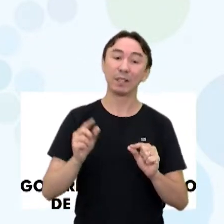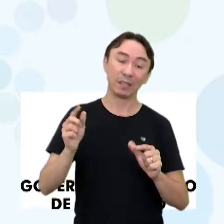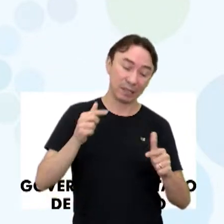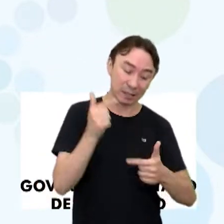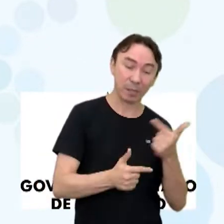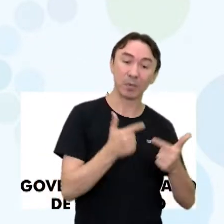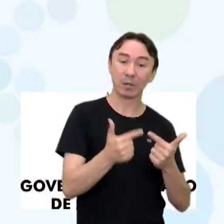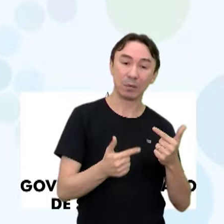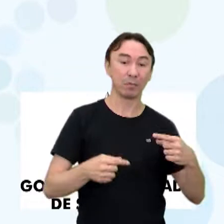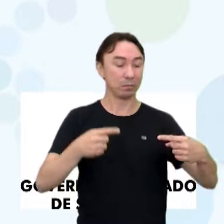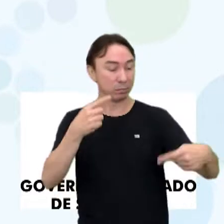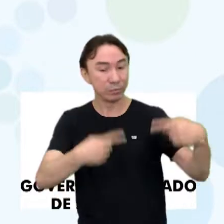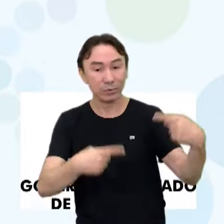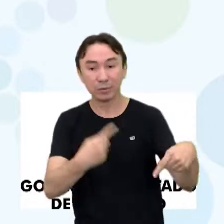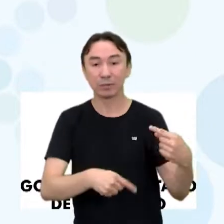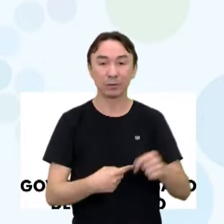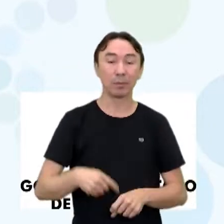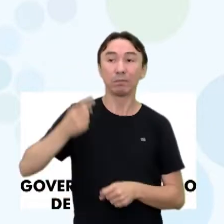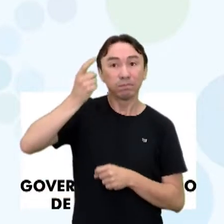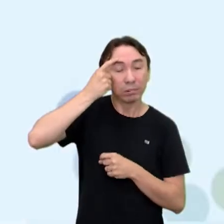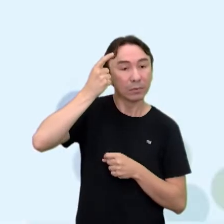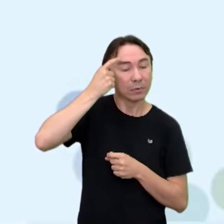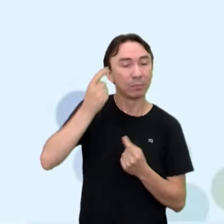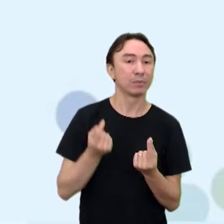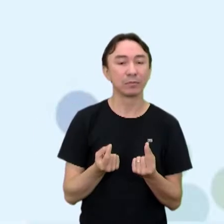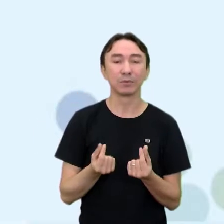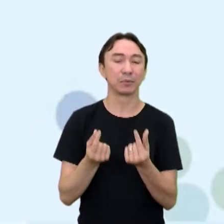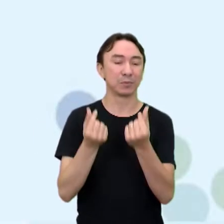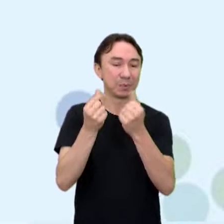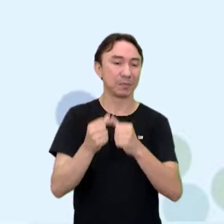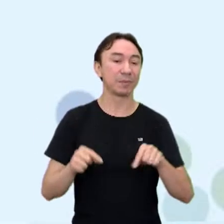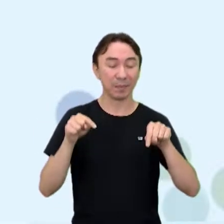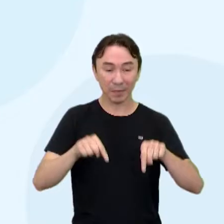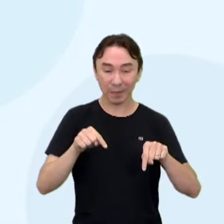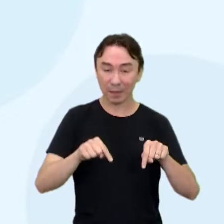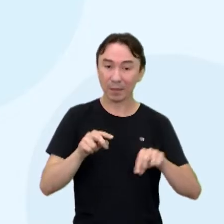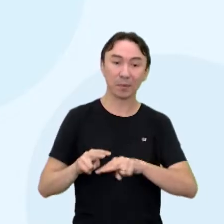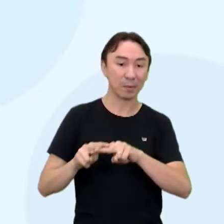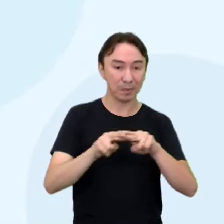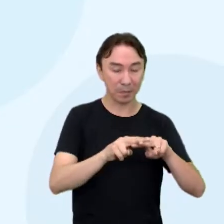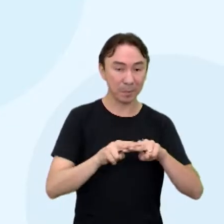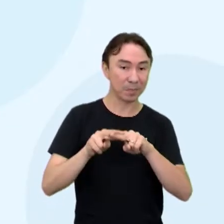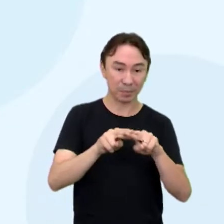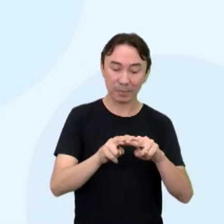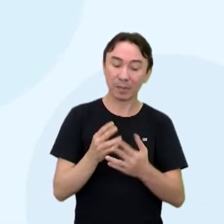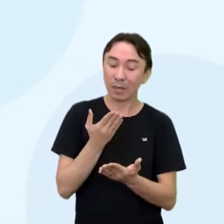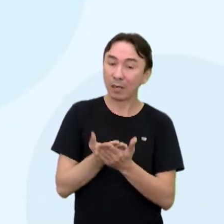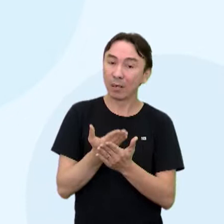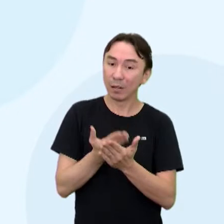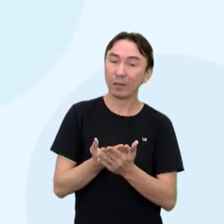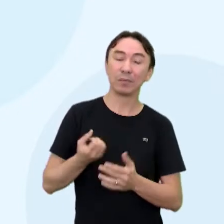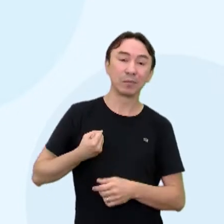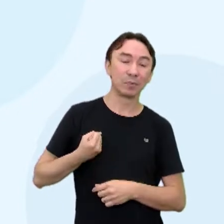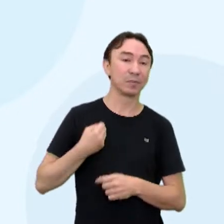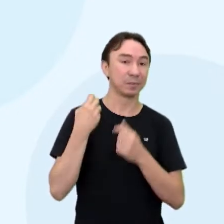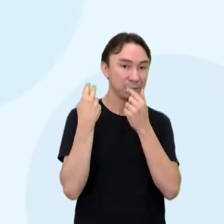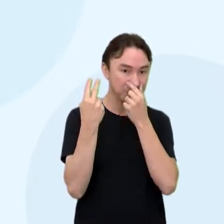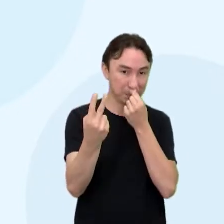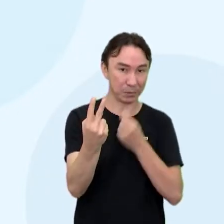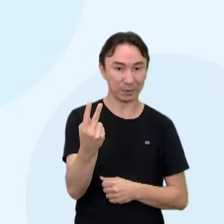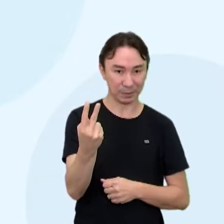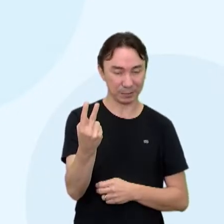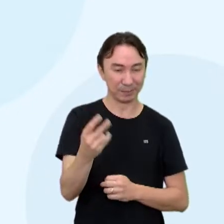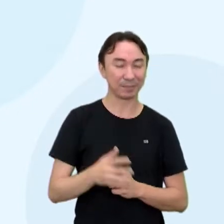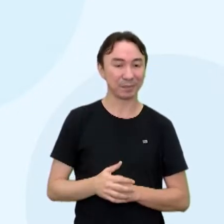Nessa semana de retomada do primeiro bimestre, essa é a aula 2. Vale a pena a gente também aqui